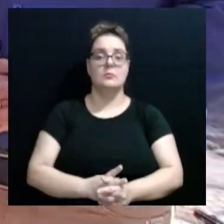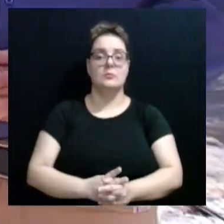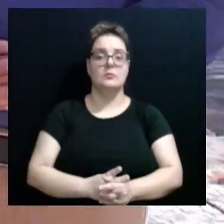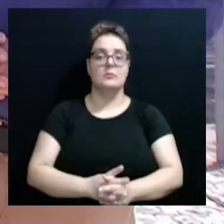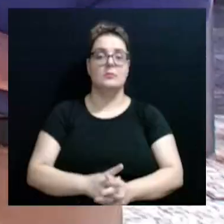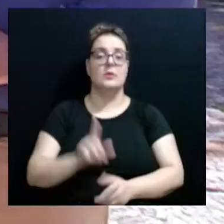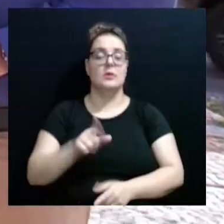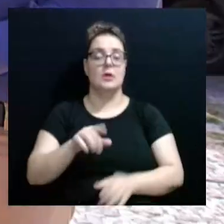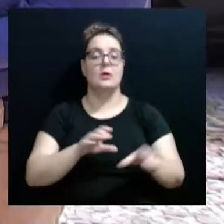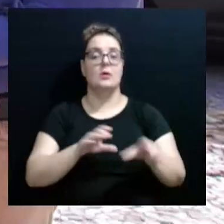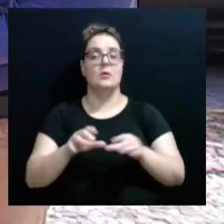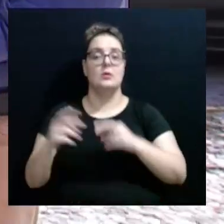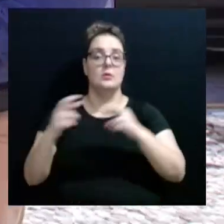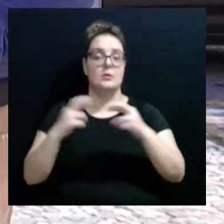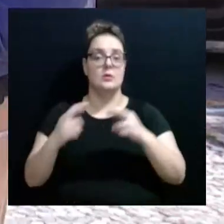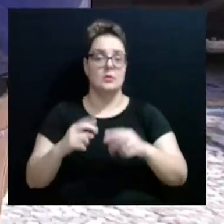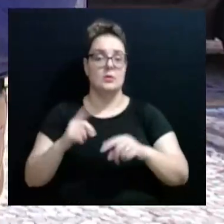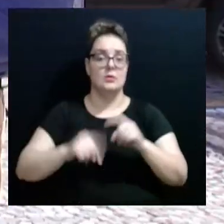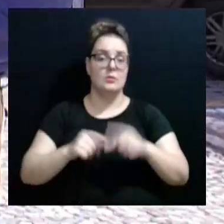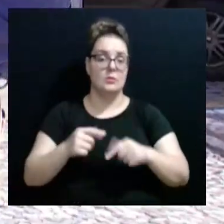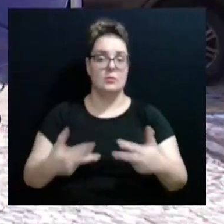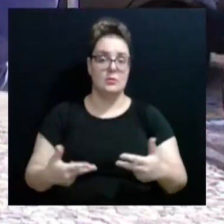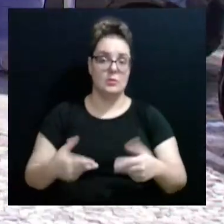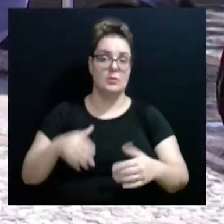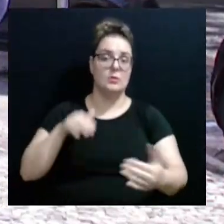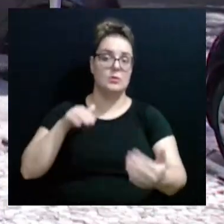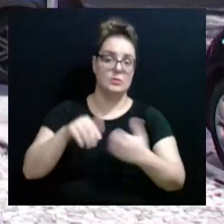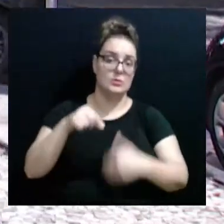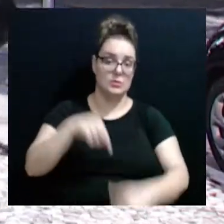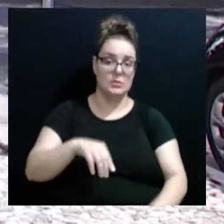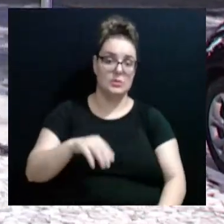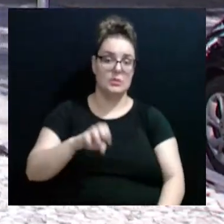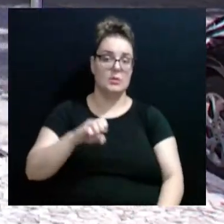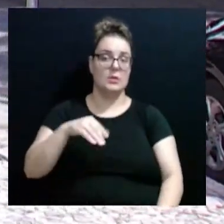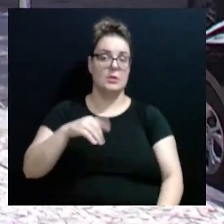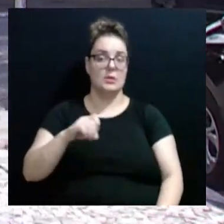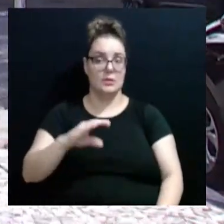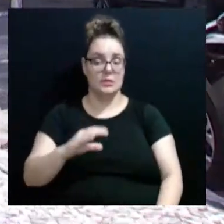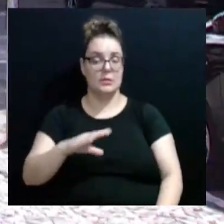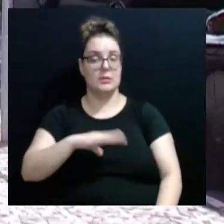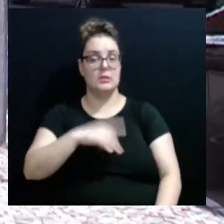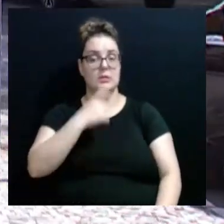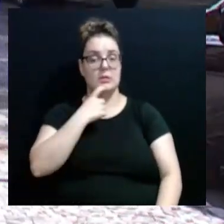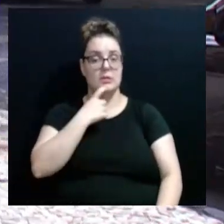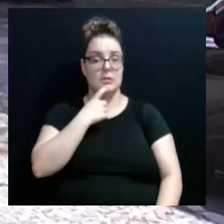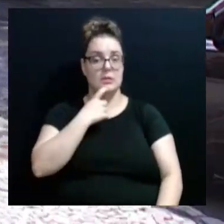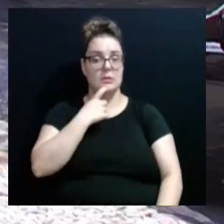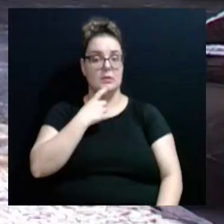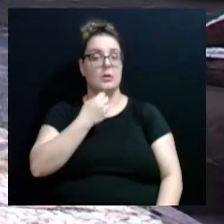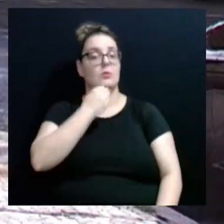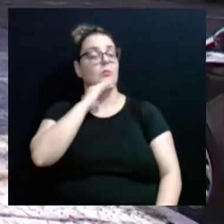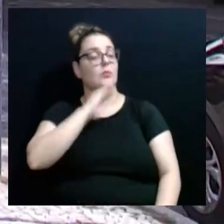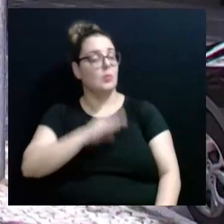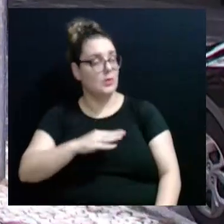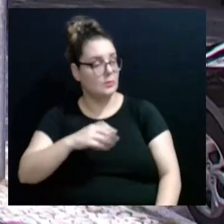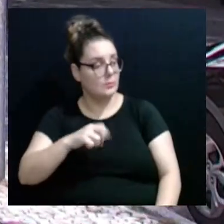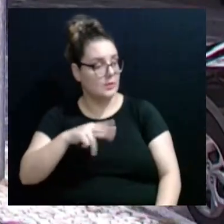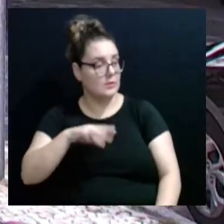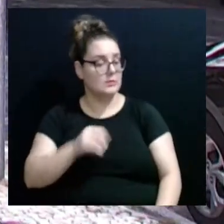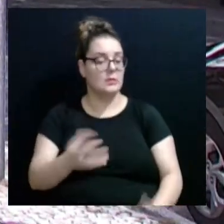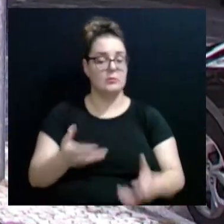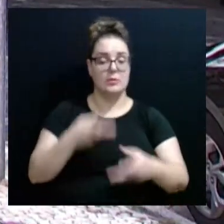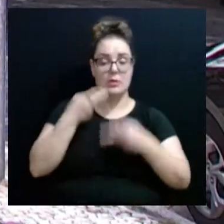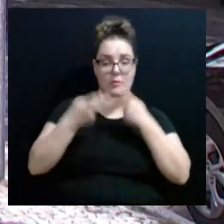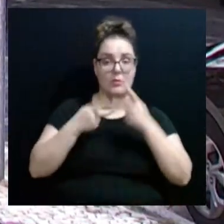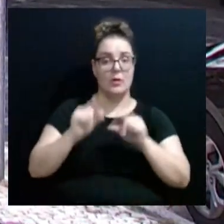fiscalização e operação de trânsito aqui da INDEC, aqui da cidade de Campinas. Boa tarde, Marcelo. Queria que você falasse